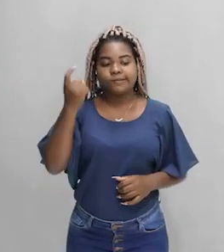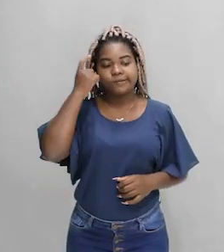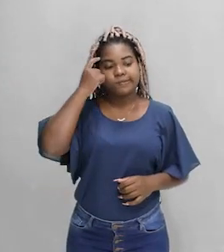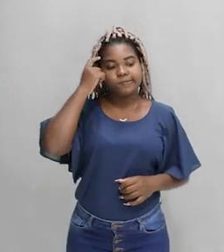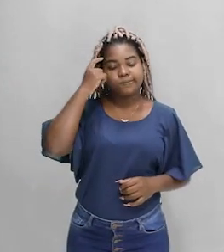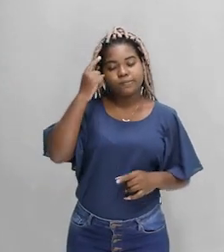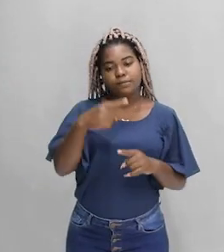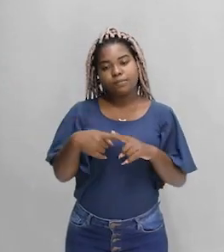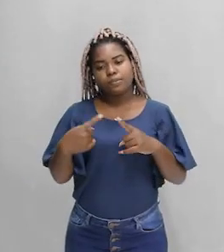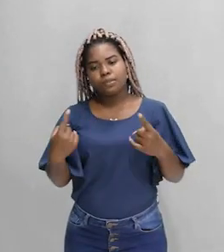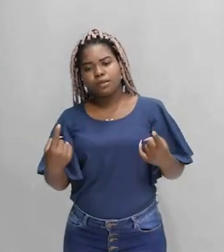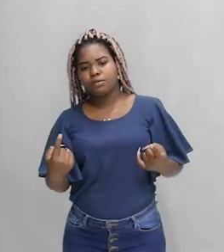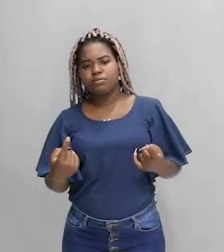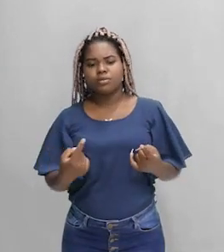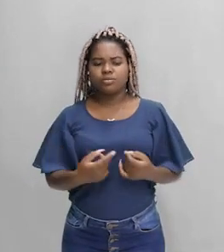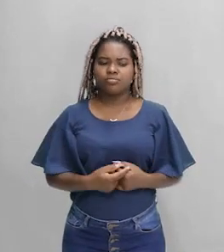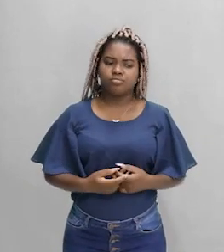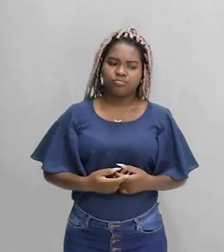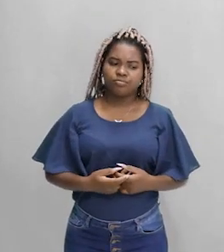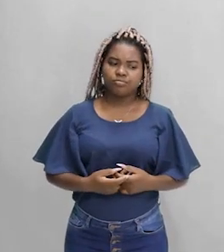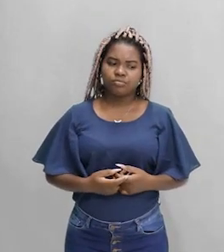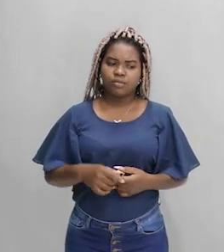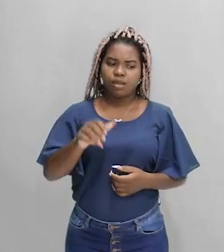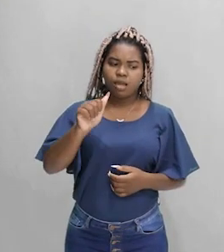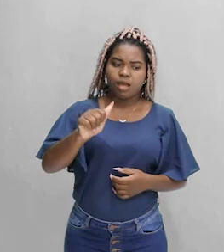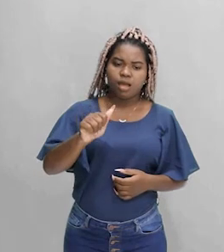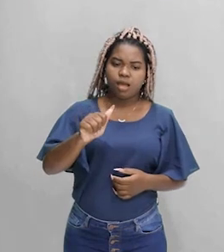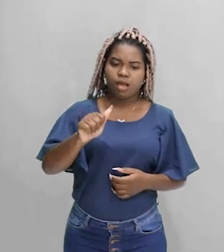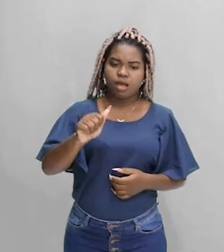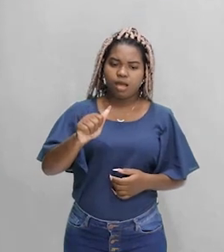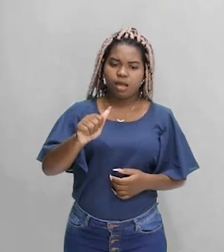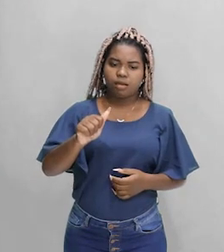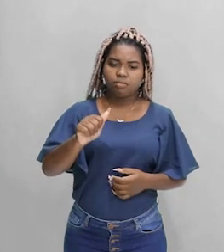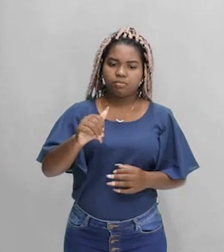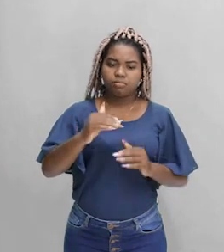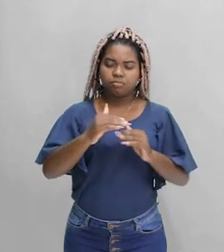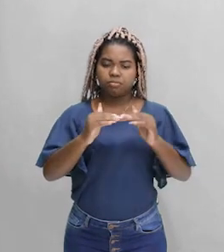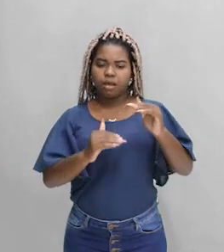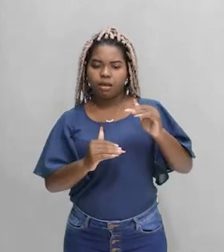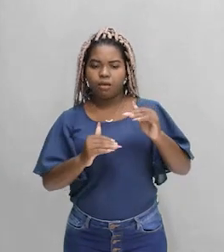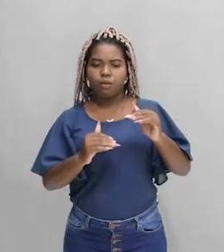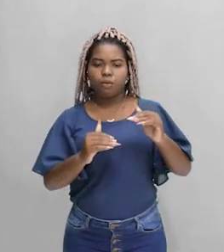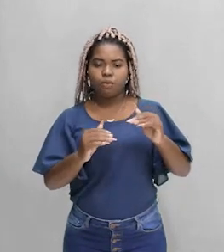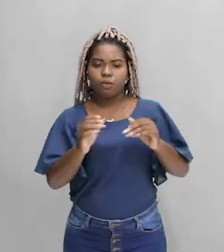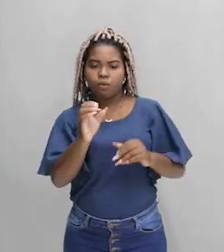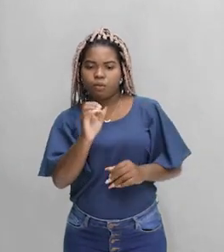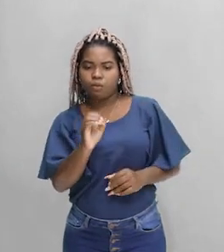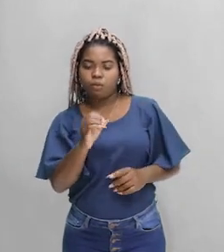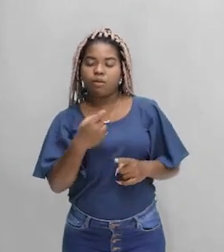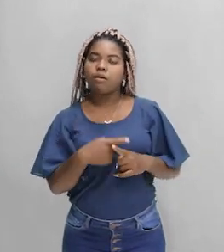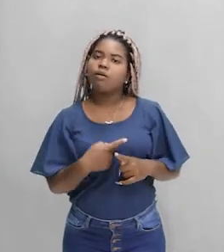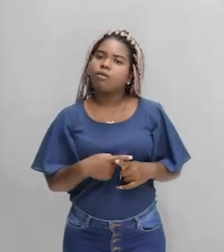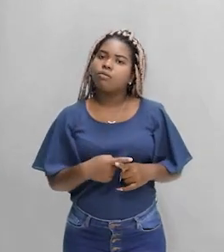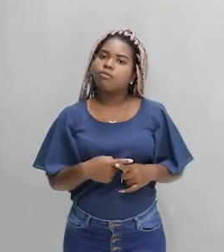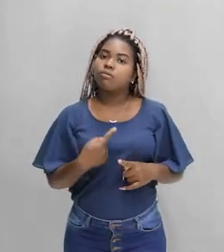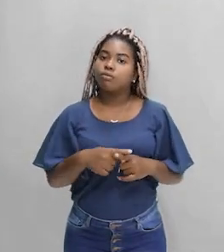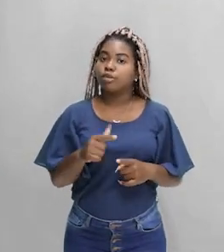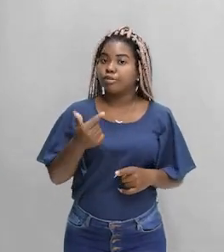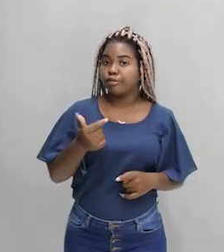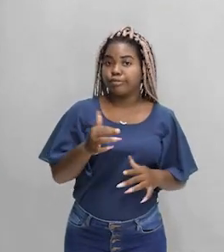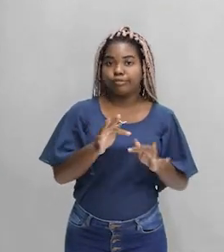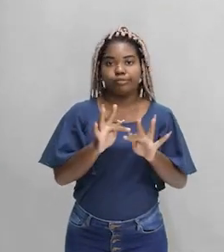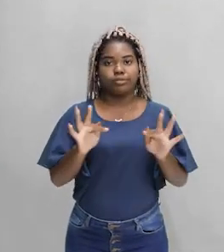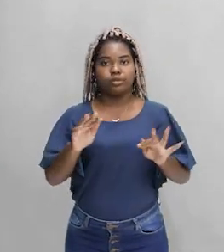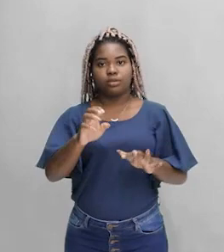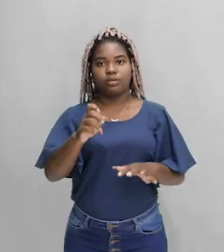mas ela não está analisando A menor do que 0. Por quê? Porque aí a gente não tem função exponencial, tá?